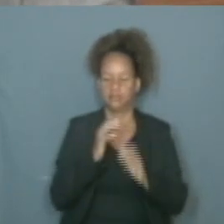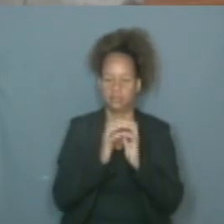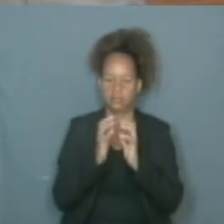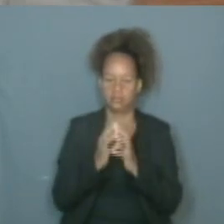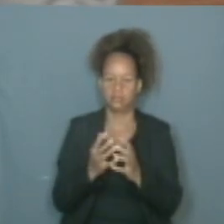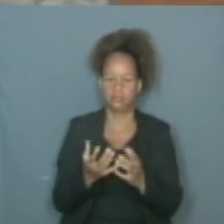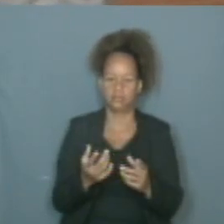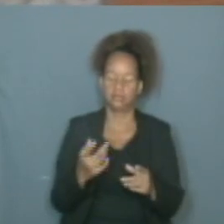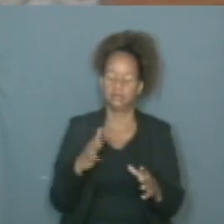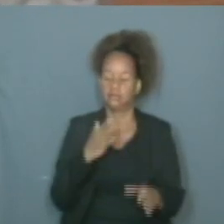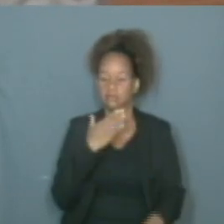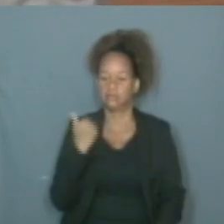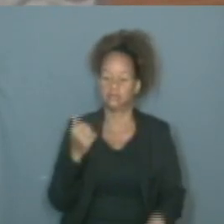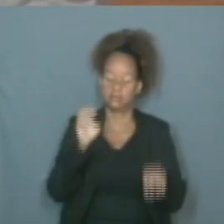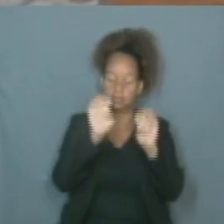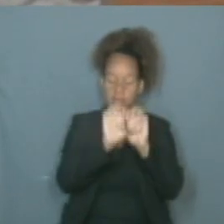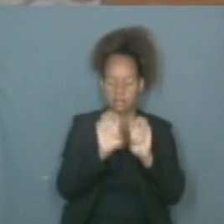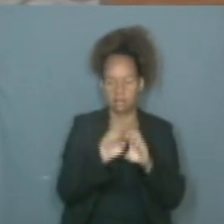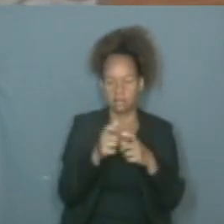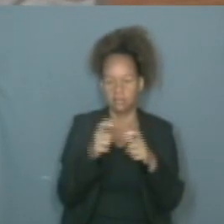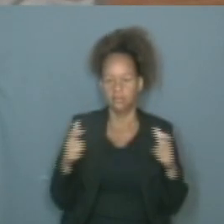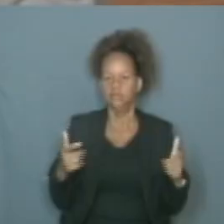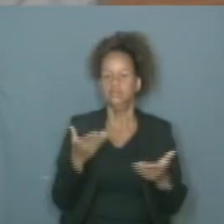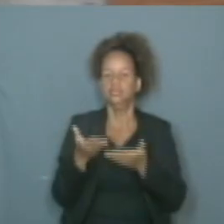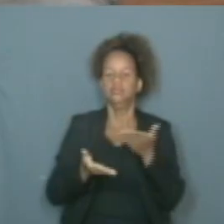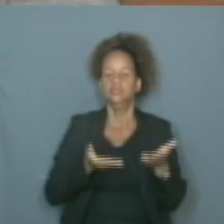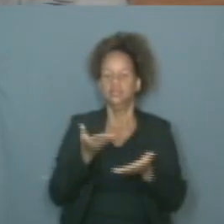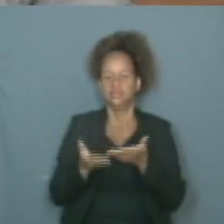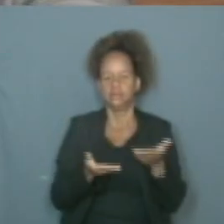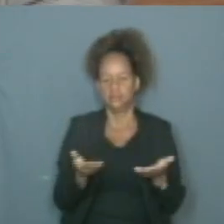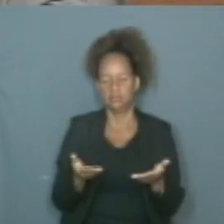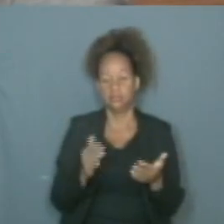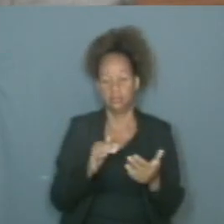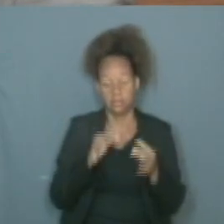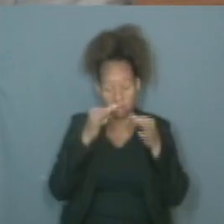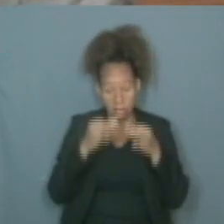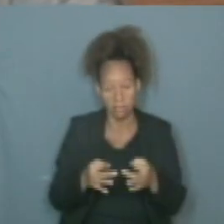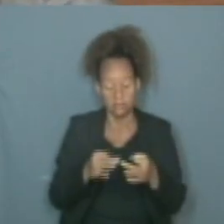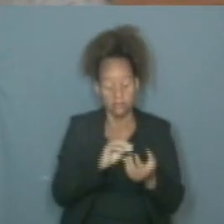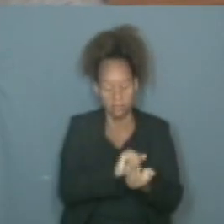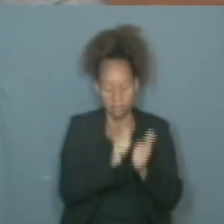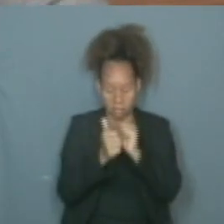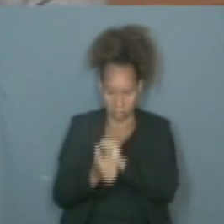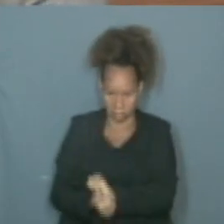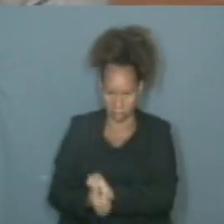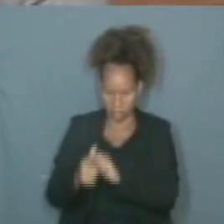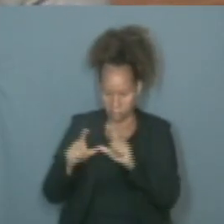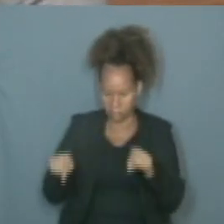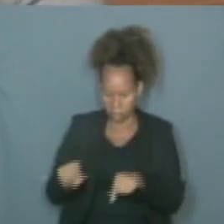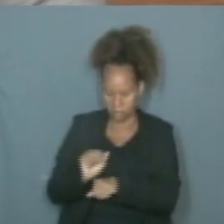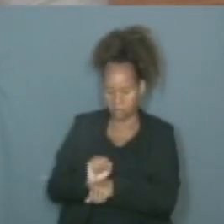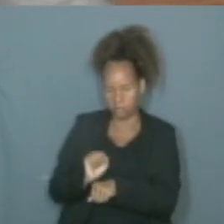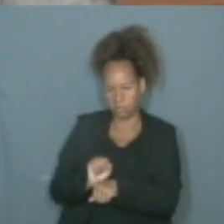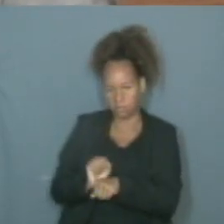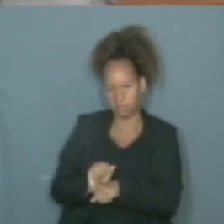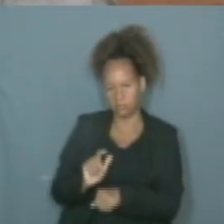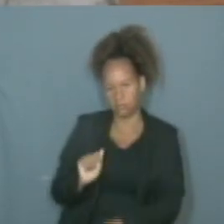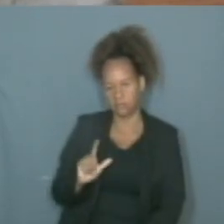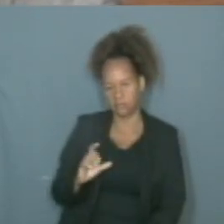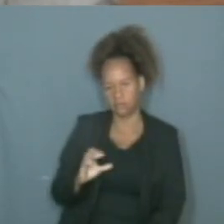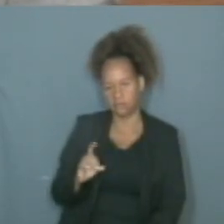adoção de medidas para melhorar a infraestrutura e ampliar o atendimento, adequar também o espaço de espera no posto de saúde